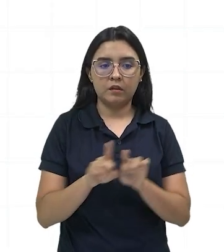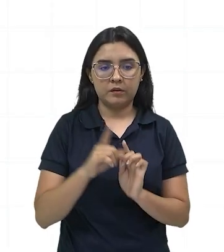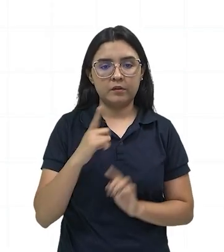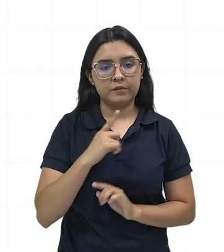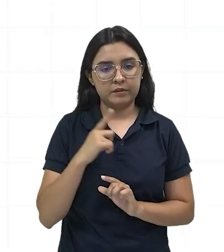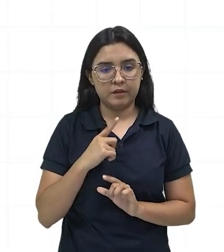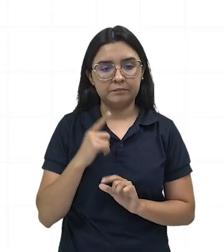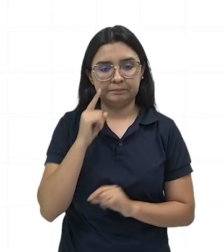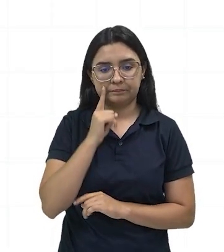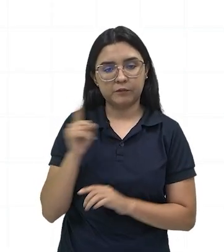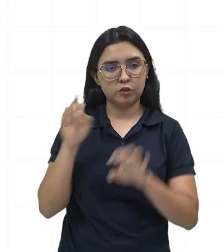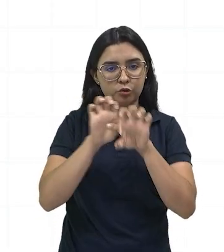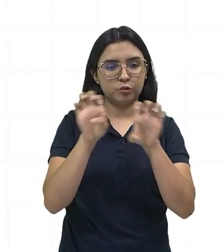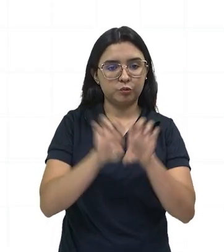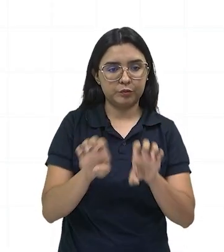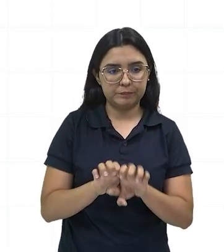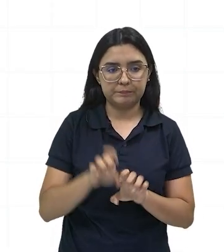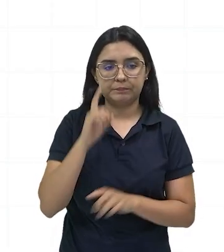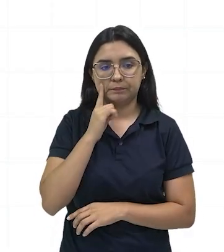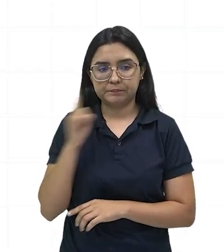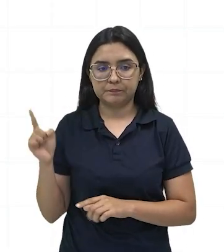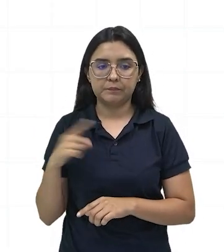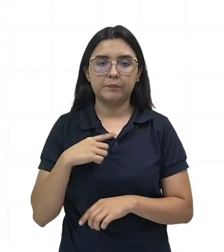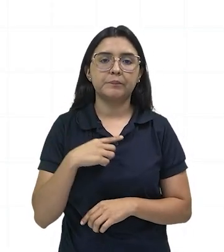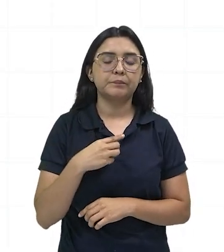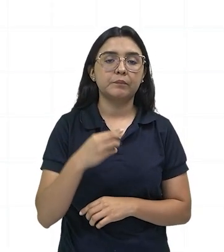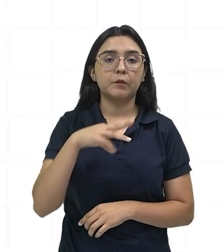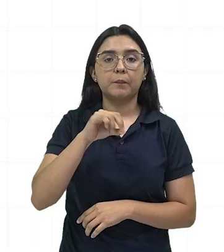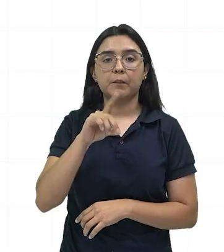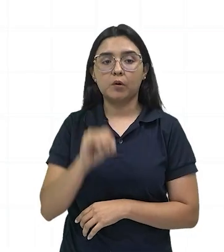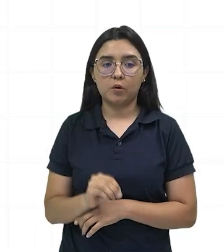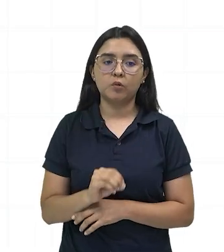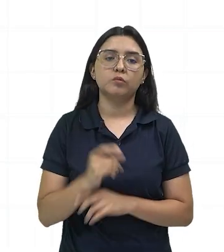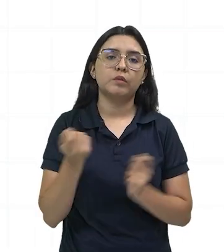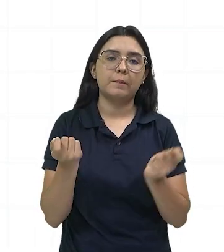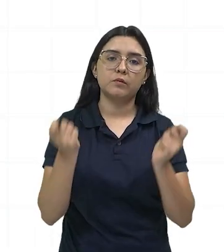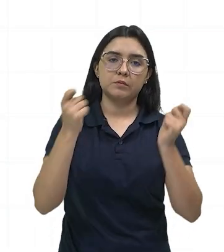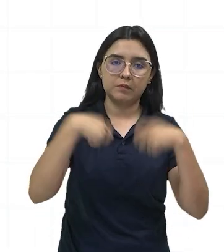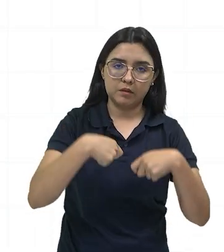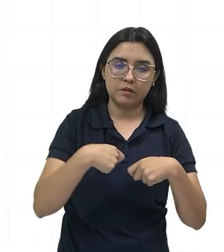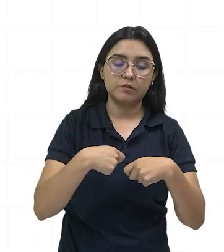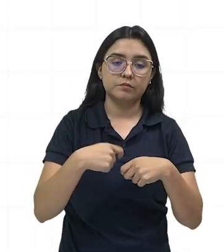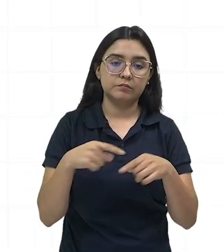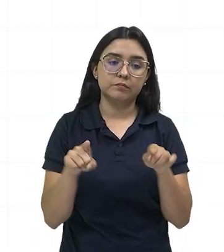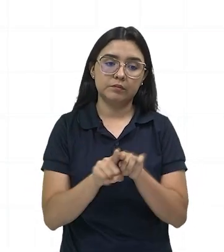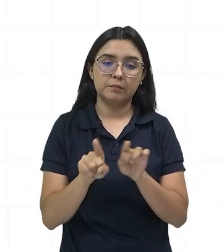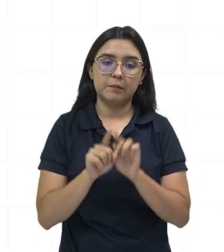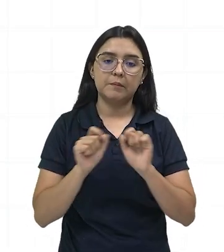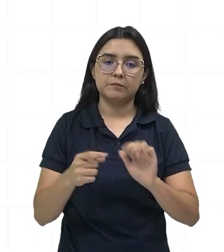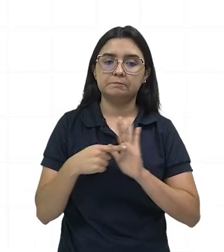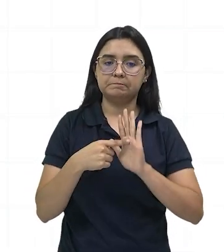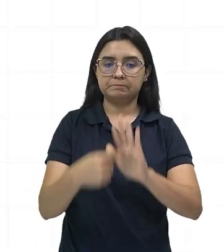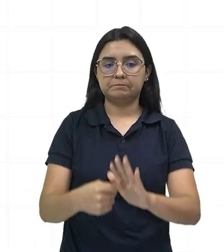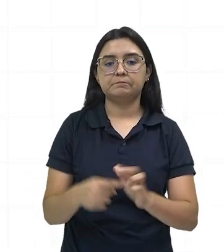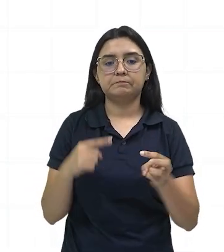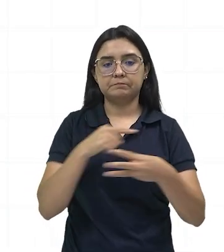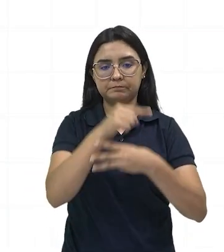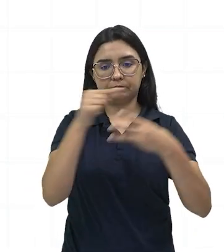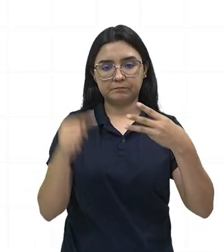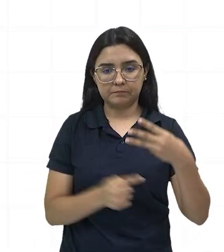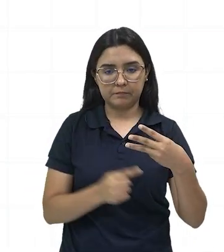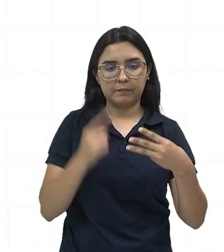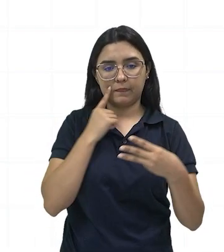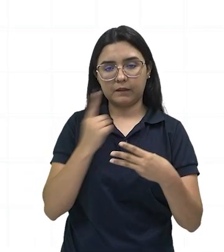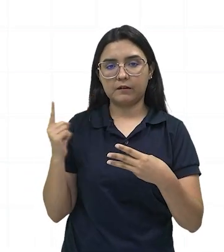alguns esqueminhas, como o modo subjuntivo. O modo da dúvida, da hipótese, ele também pode se apresentar no presente,